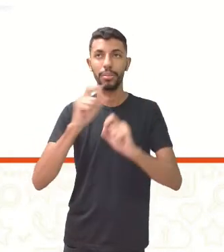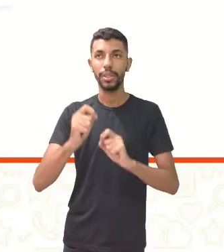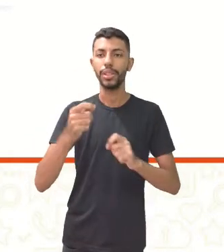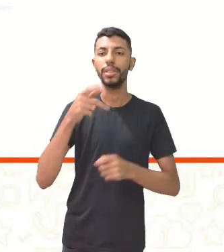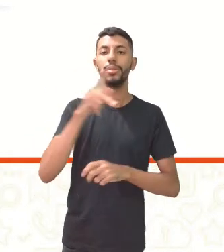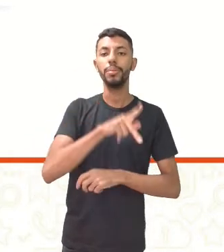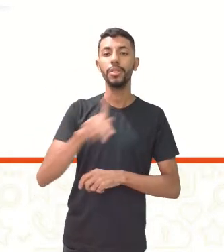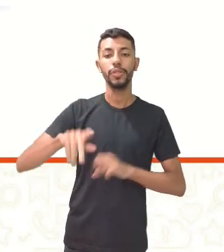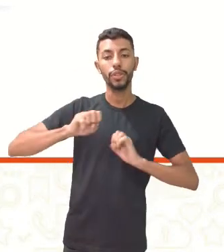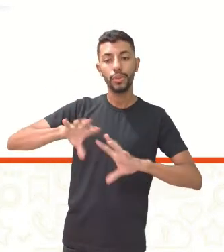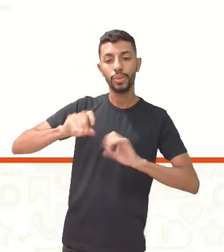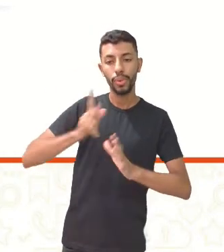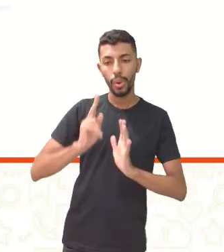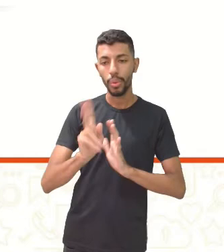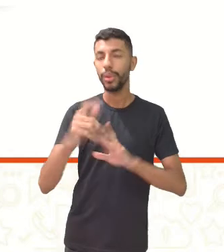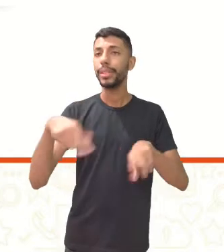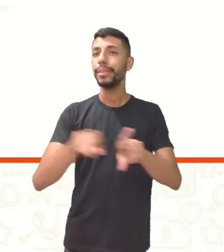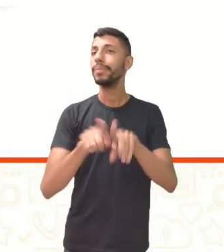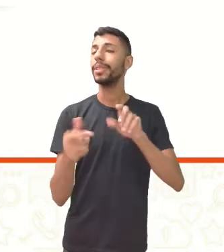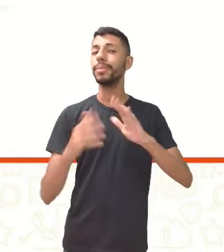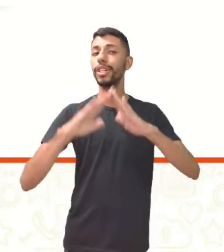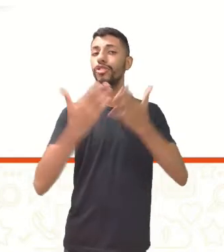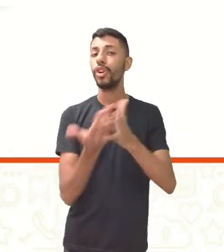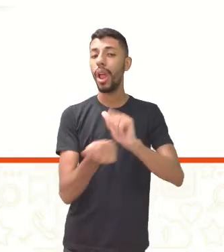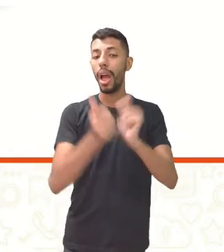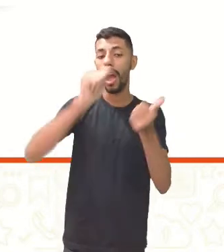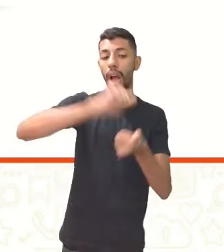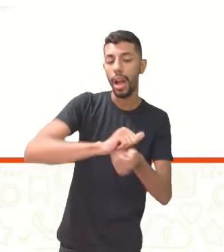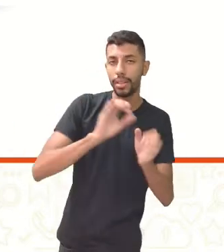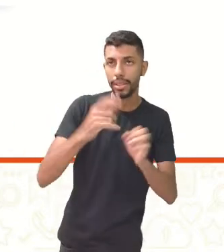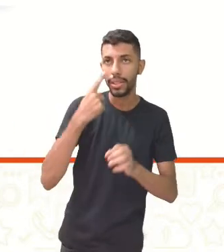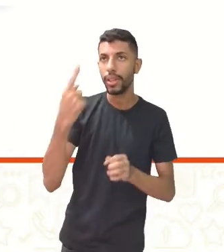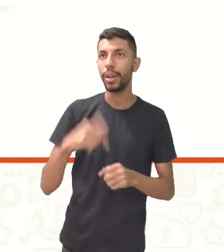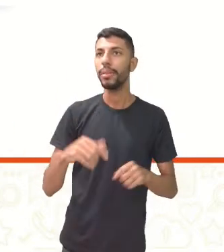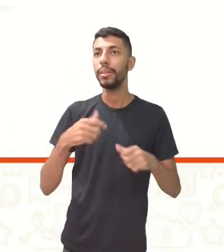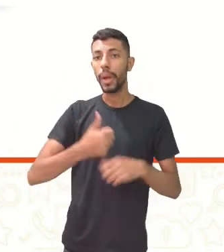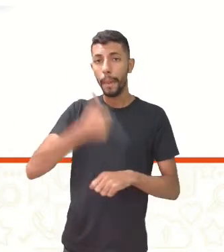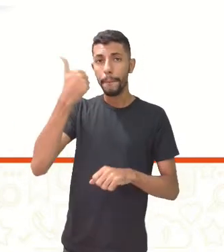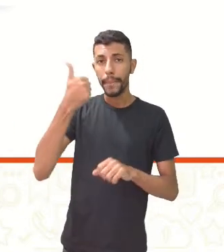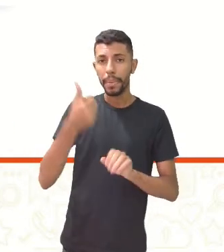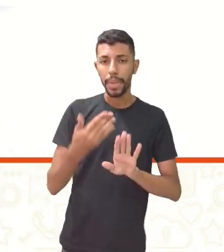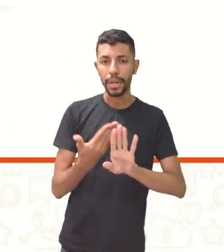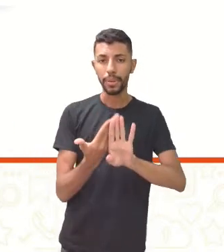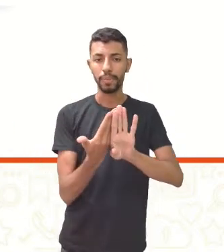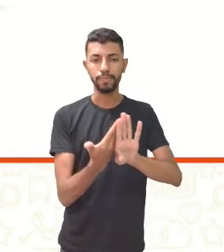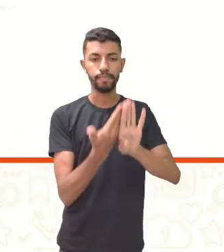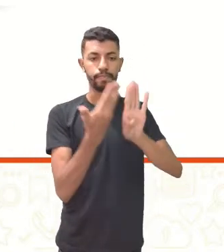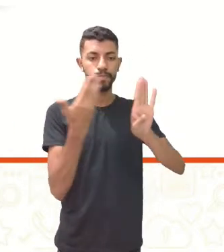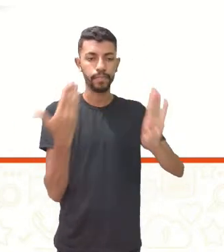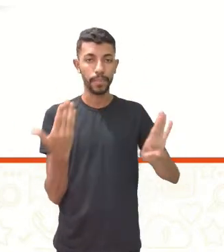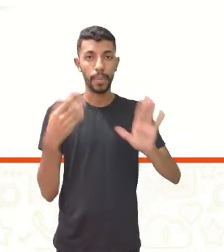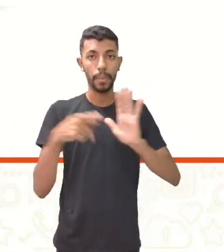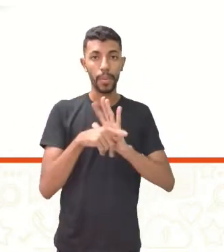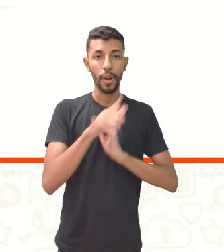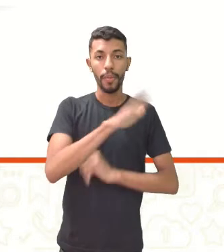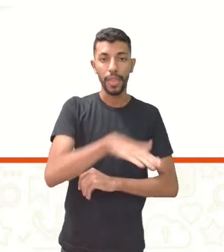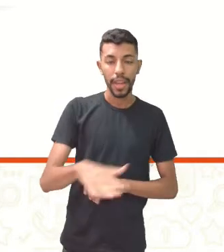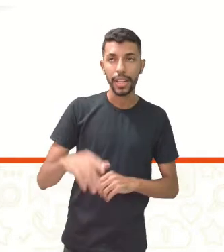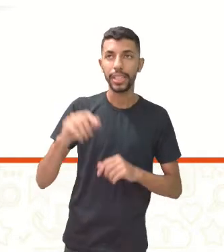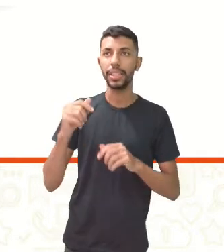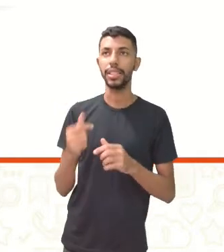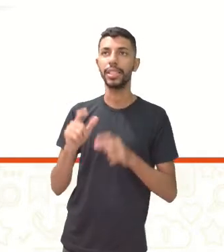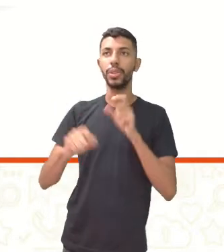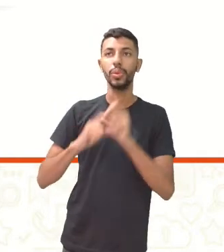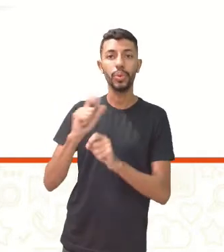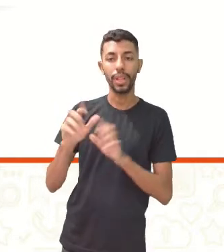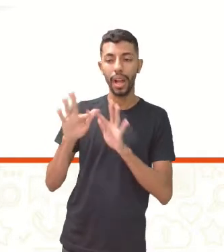continuada e aqui a adaptação da escola. A primeira separação das crianças dos seus vínculos afetivos,